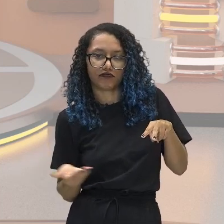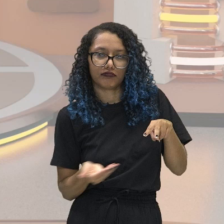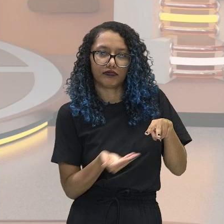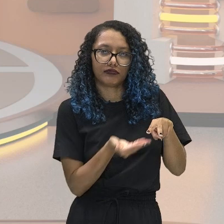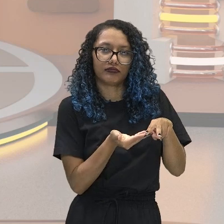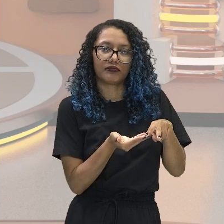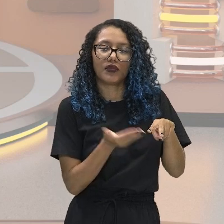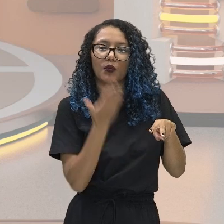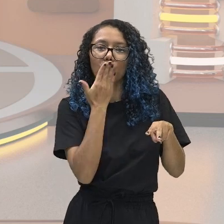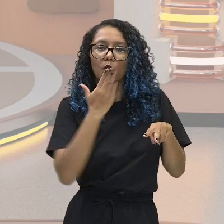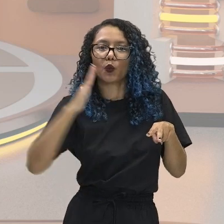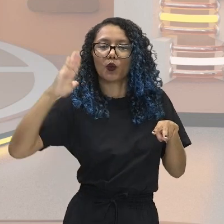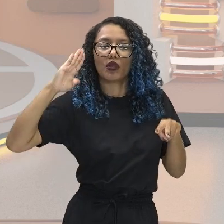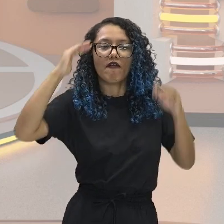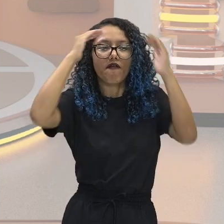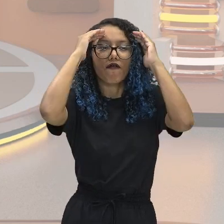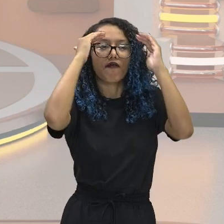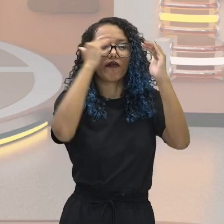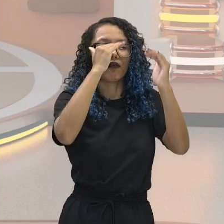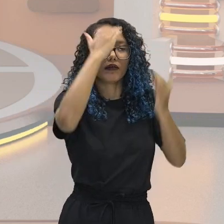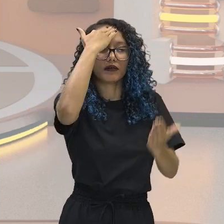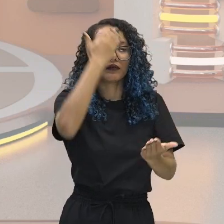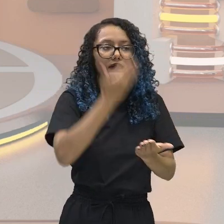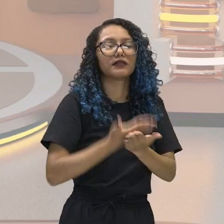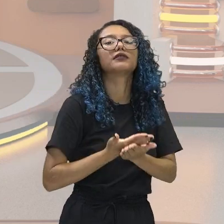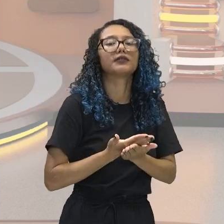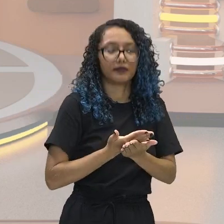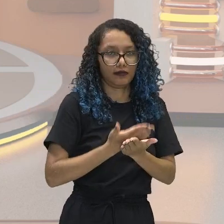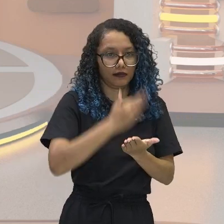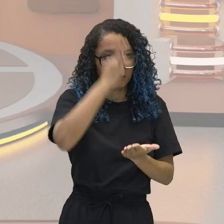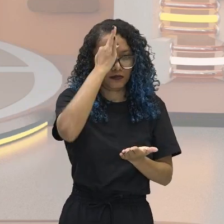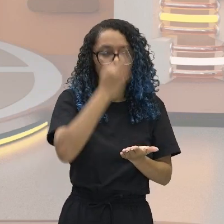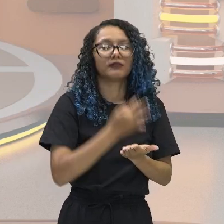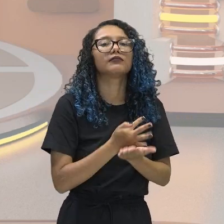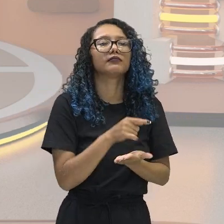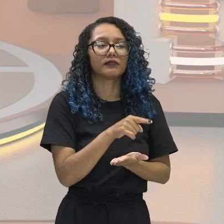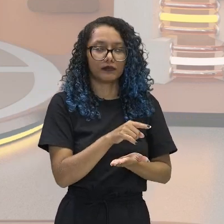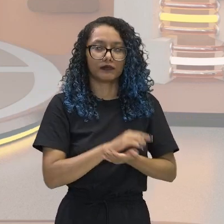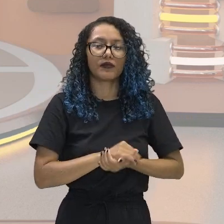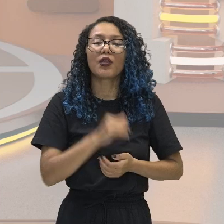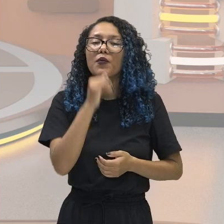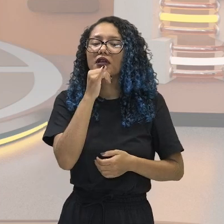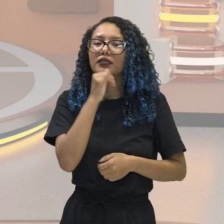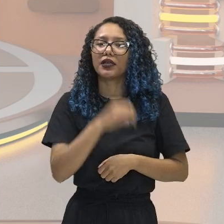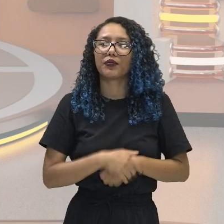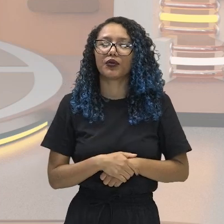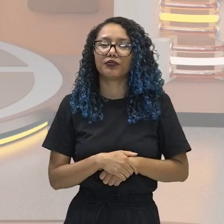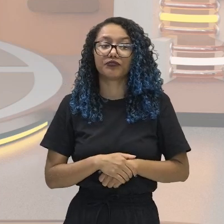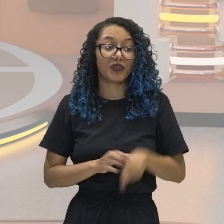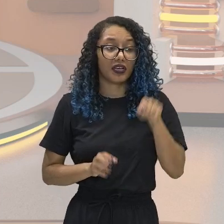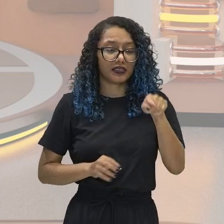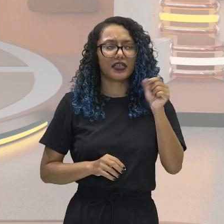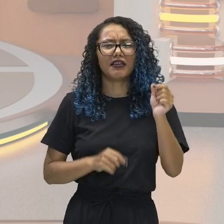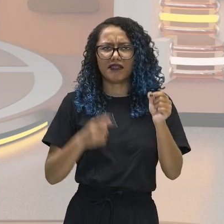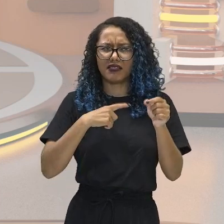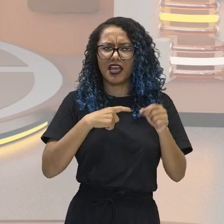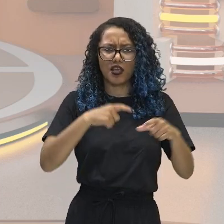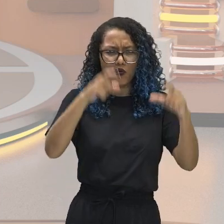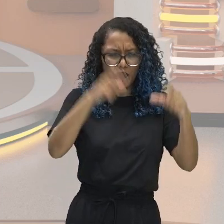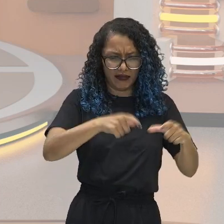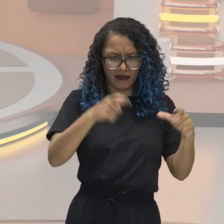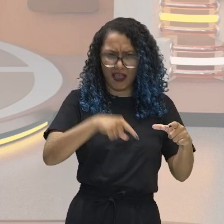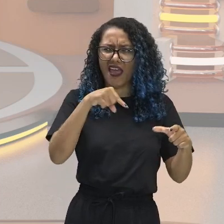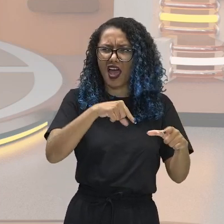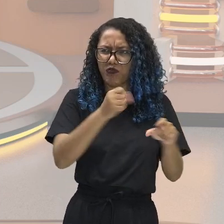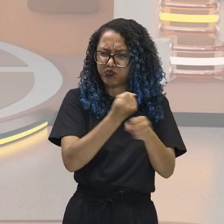jurava-lhe fidelidade, tá, gente? Acontecia da seguinte forma: vamos supor que um senhor feudal tem uma grande porção territorial e ele